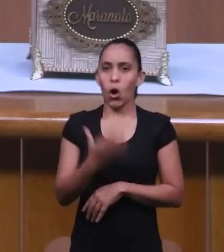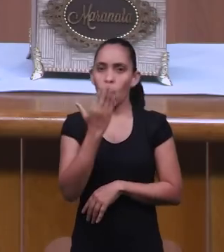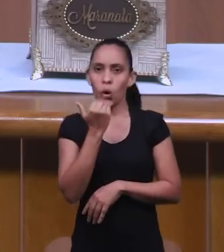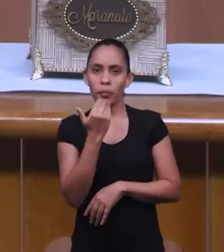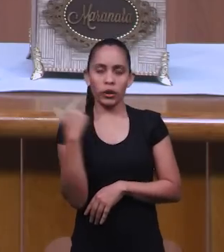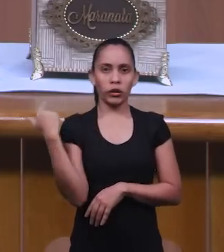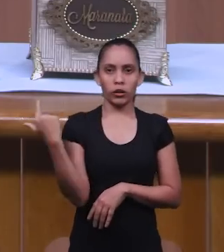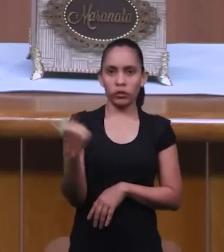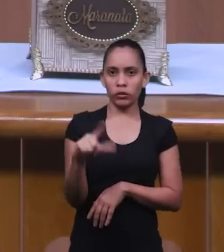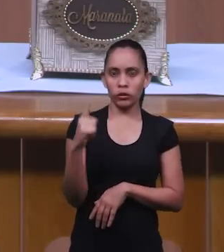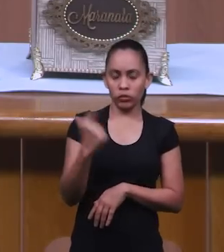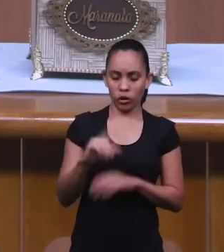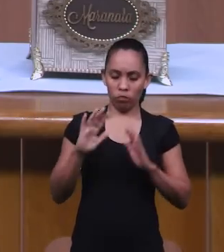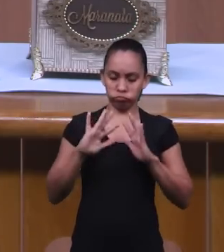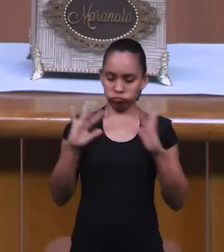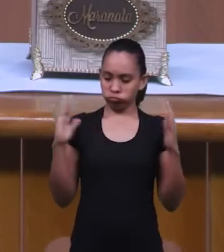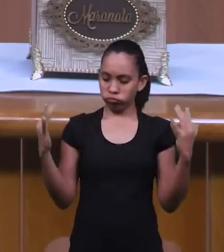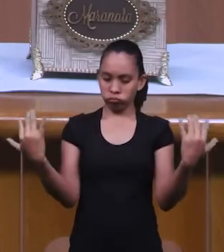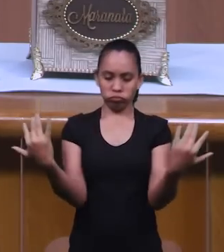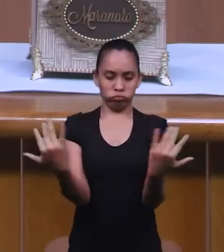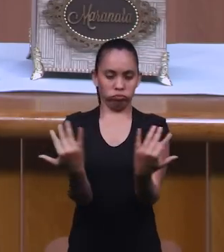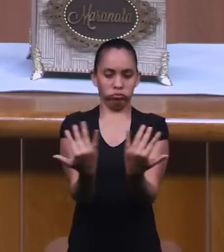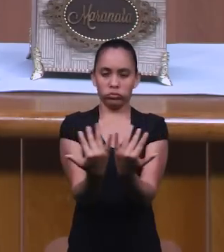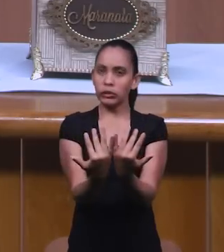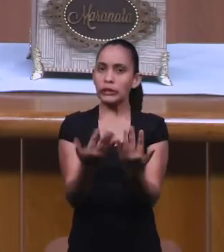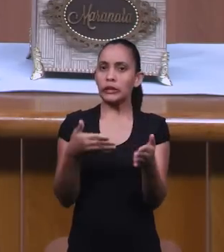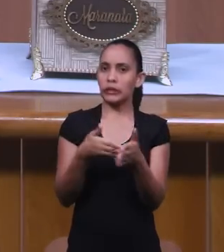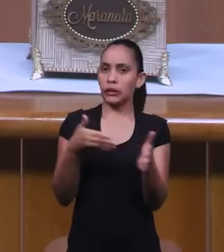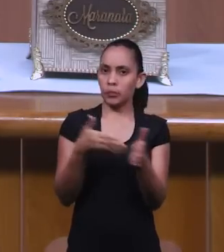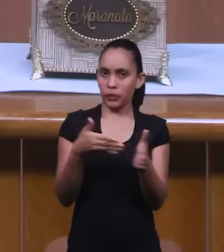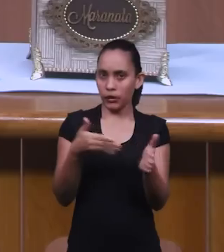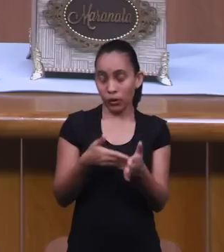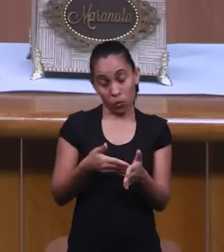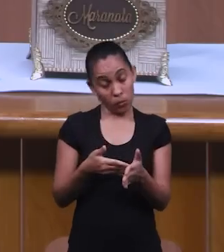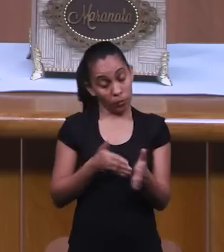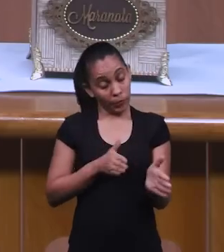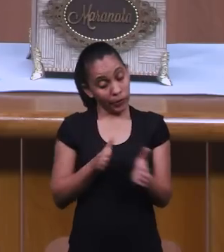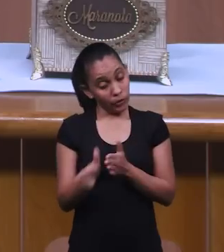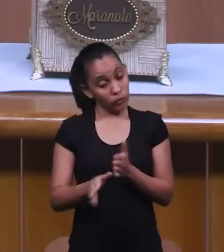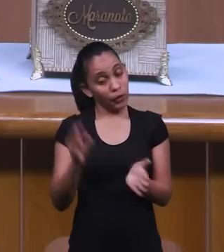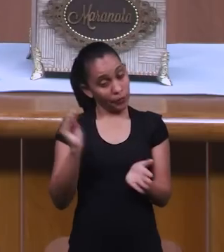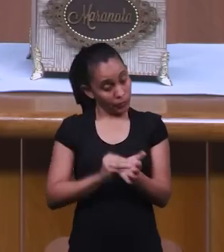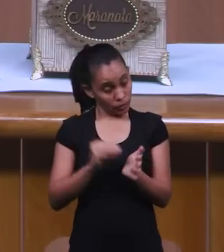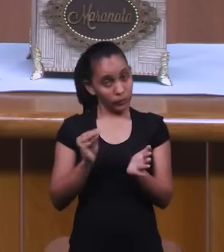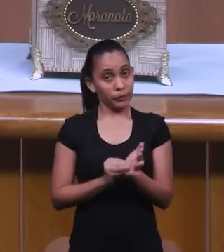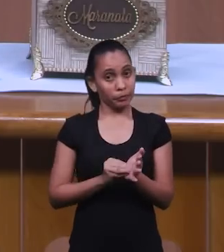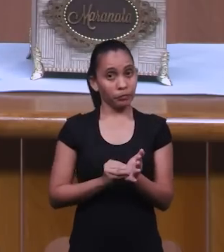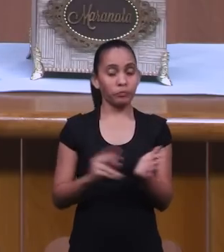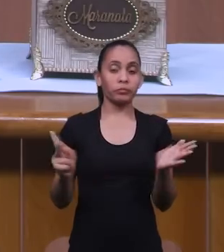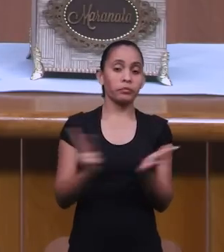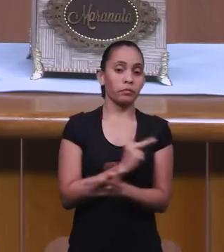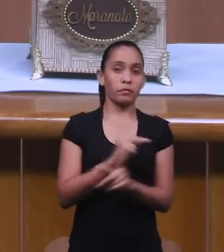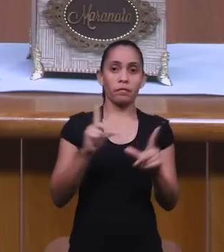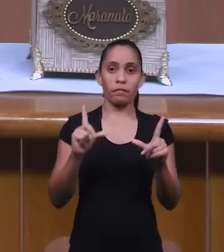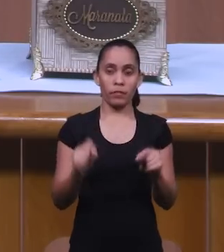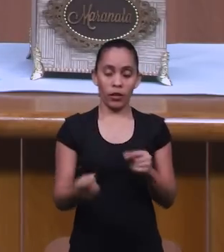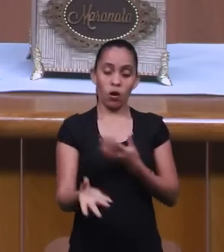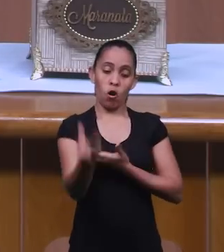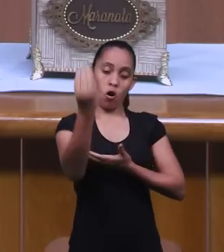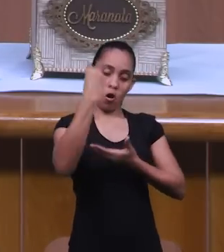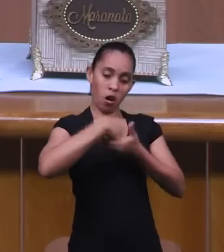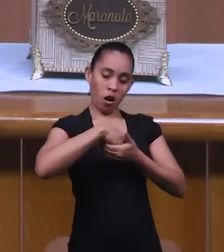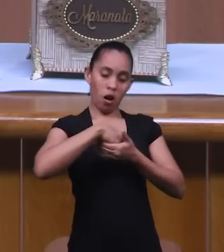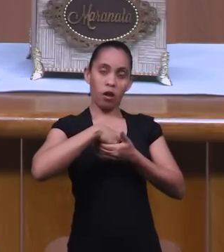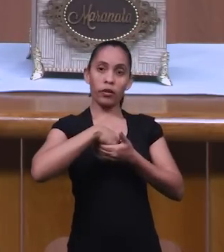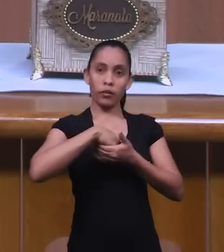cidade tinha provisões com certa limitação, com o tempo ia faltar. Então, o rei de dentro